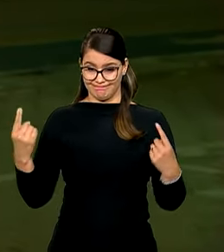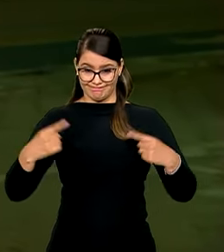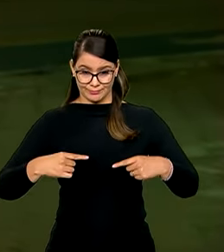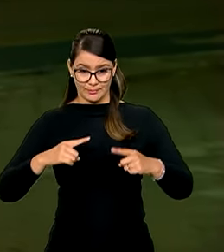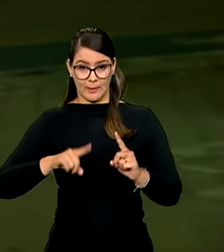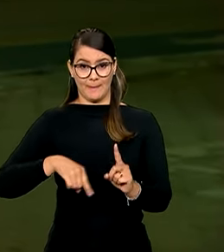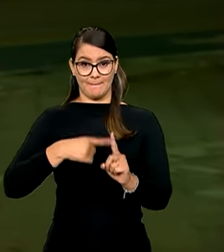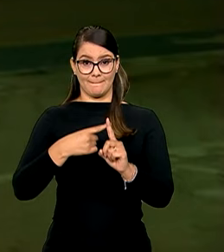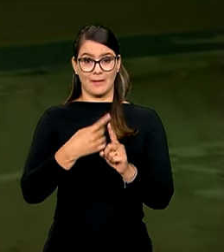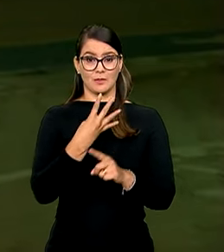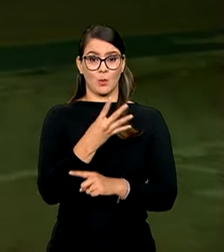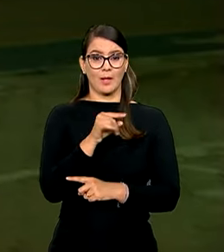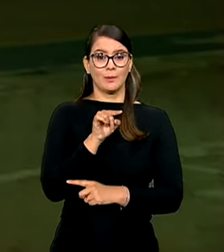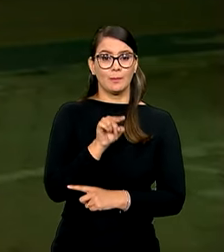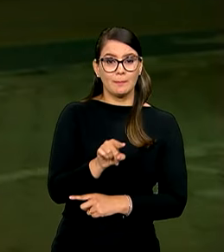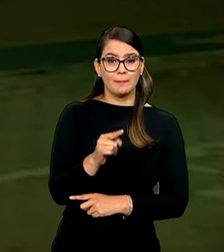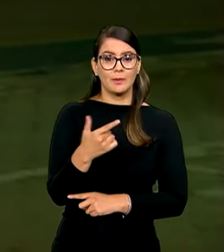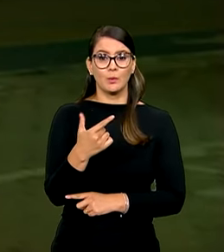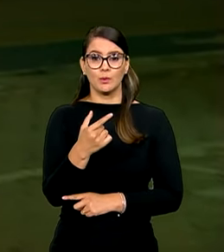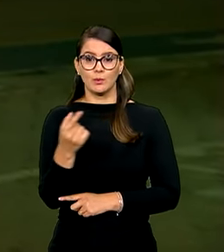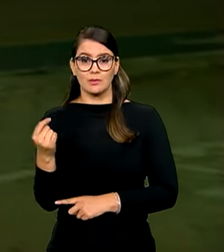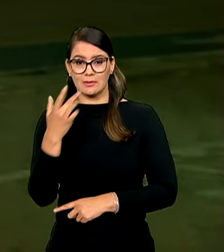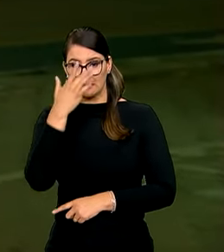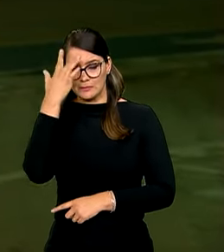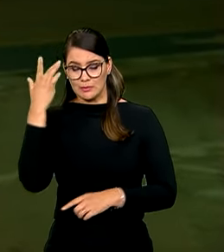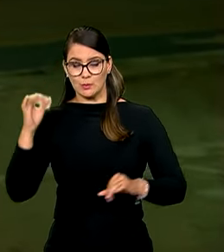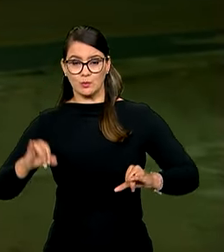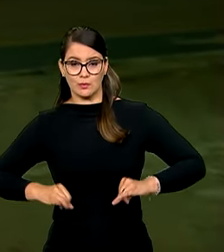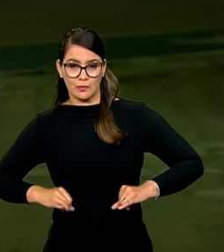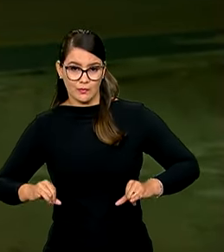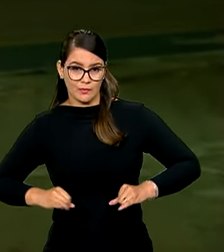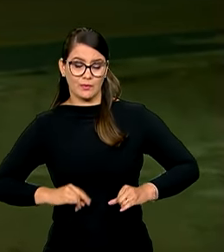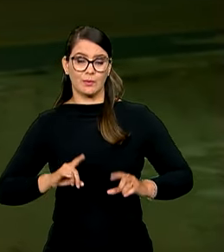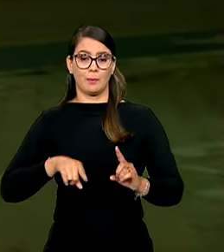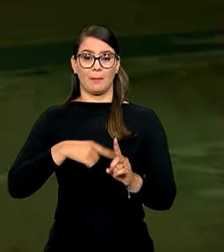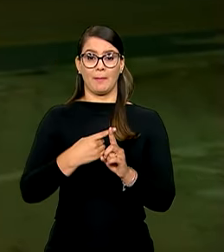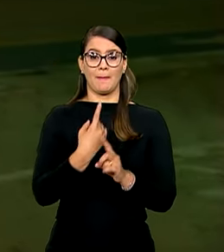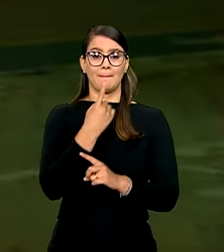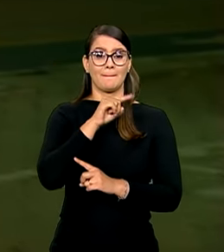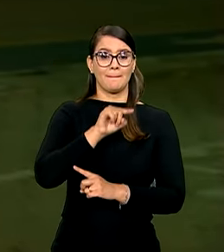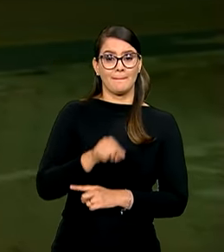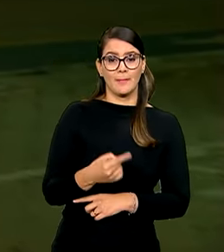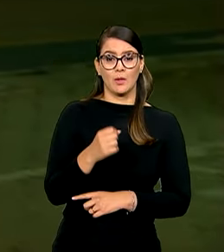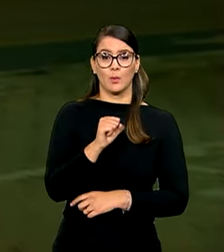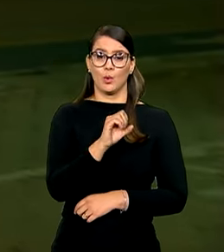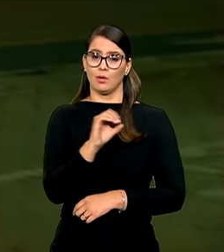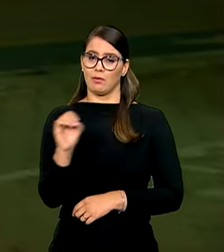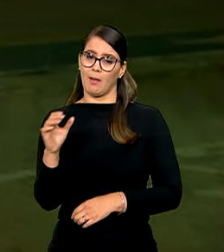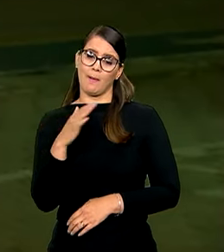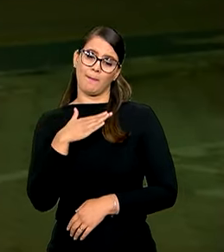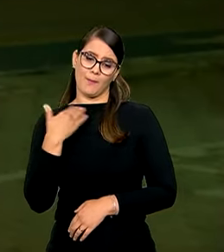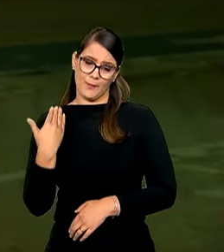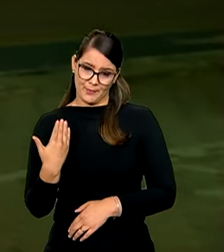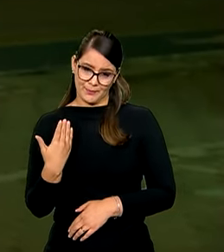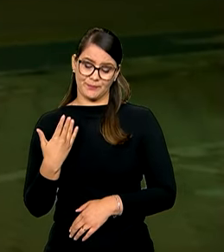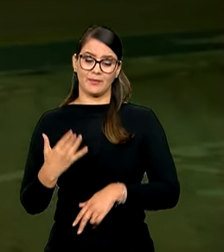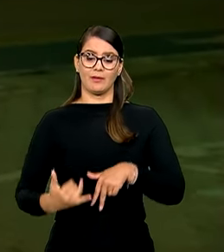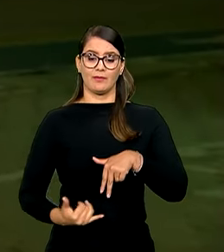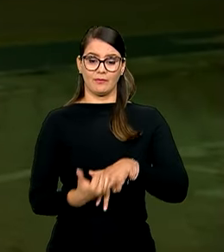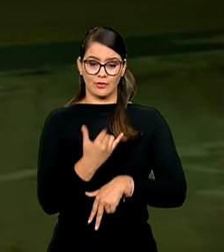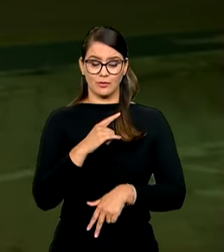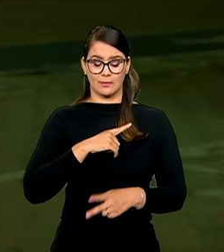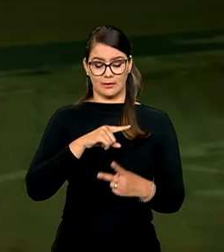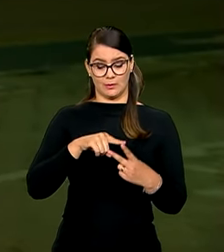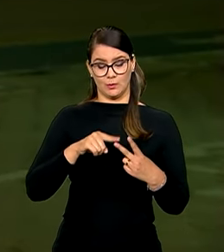de 4.200 pessoas estão feridas e pelo menos 1.800 morreram. Entre as vítimas,